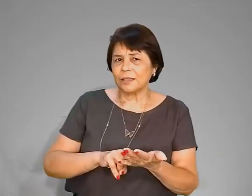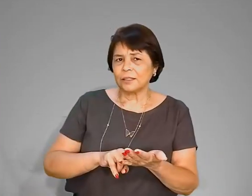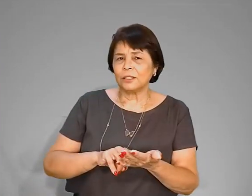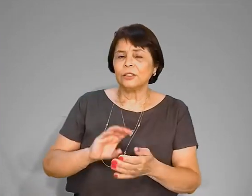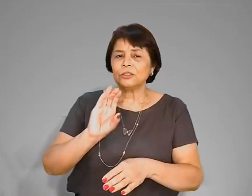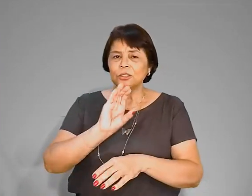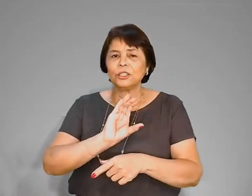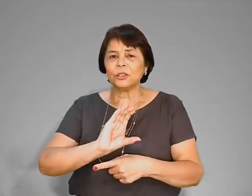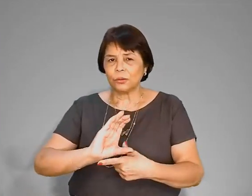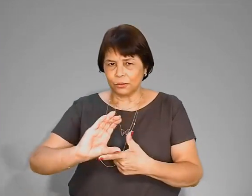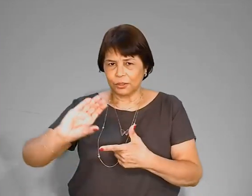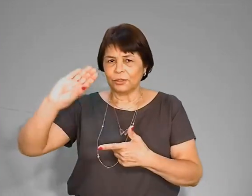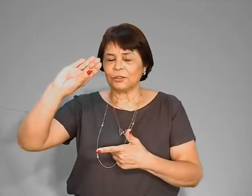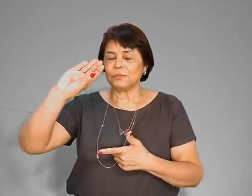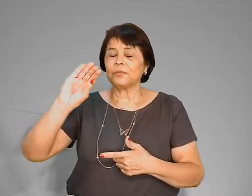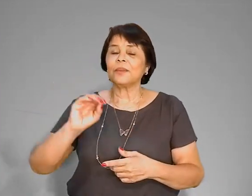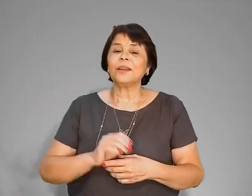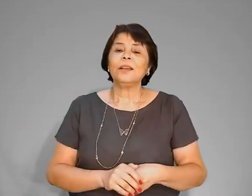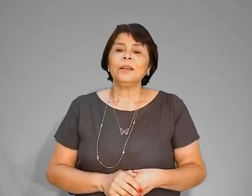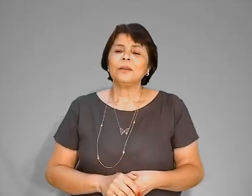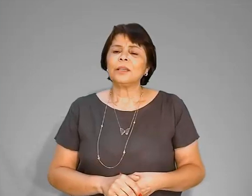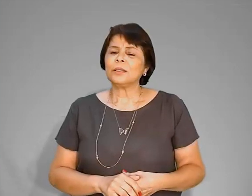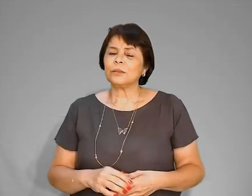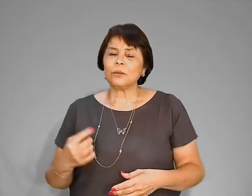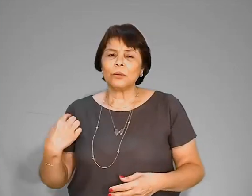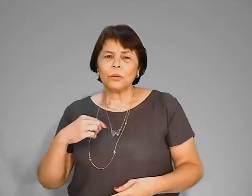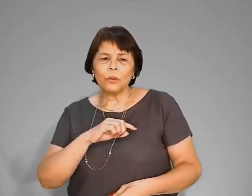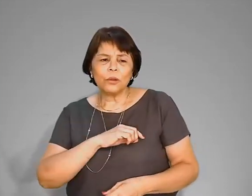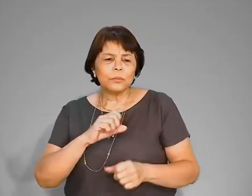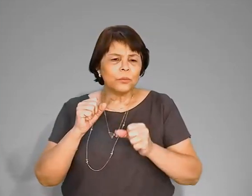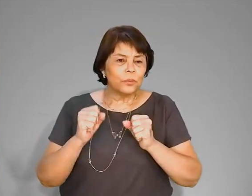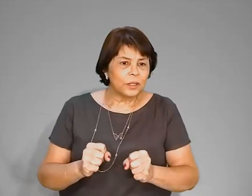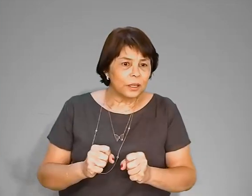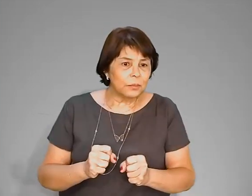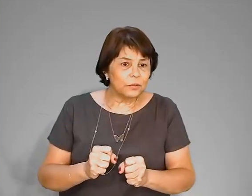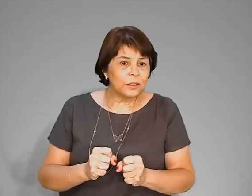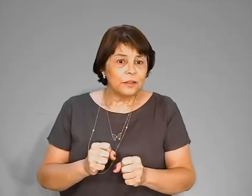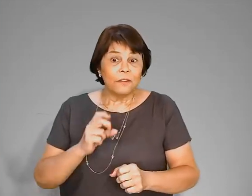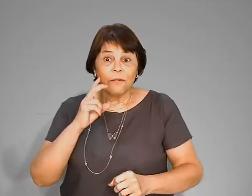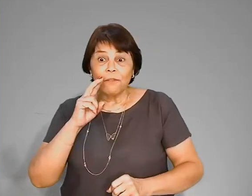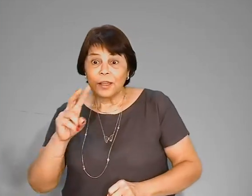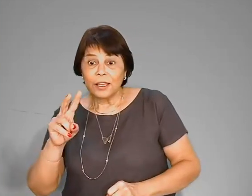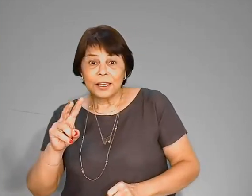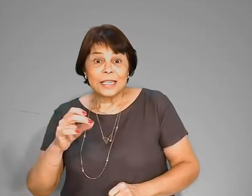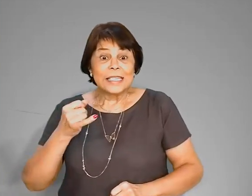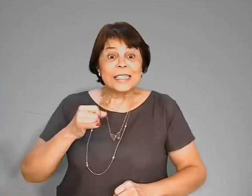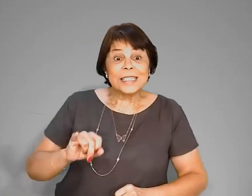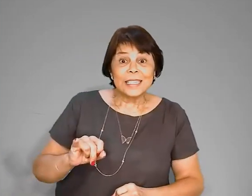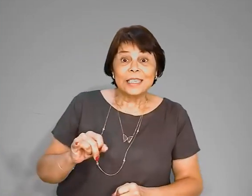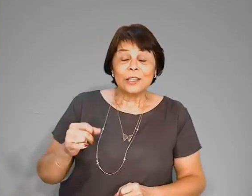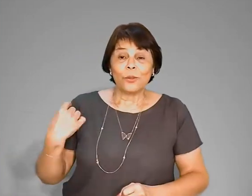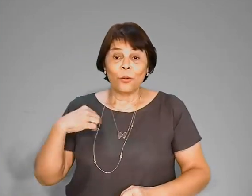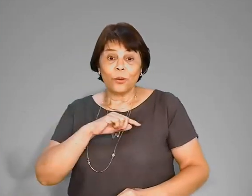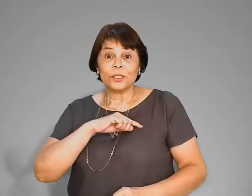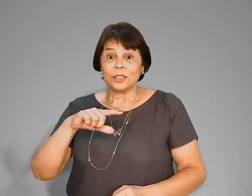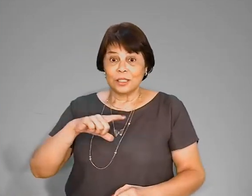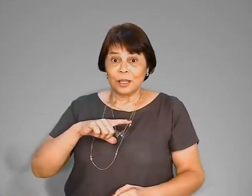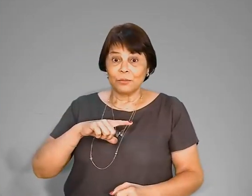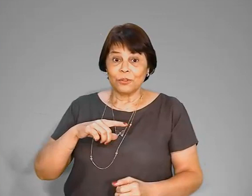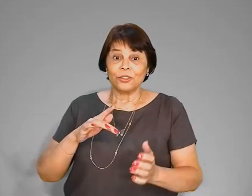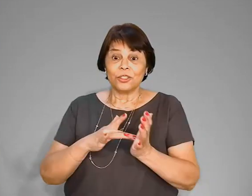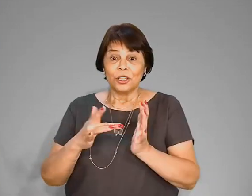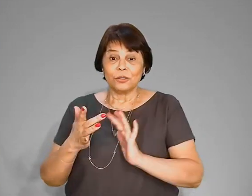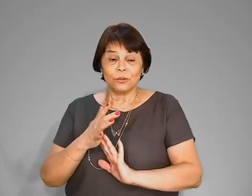vocês estão edificando. Se o fundamento é Cristo, vai permanecer. Se o fundamento não é Cristo, vai cair. Porque Cristo é